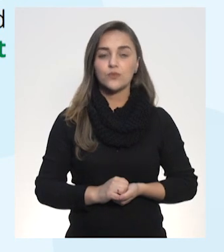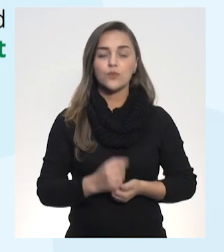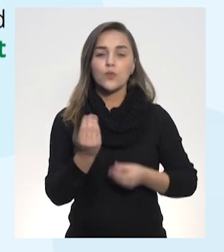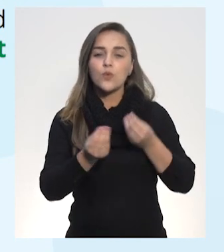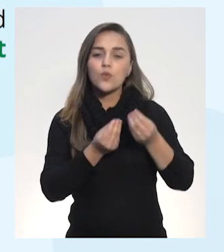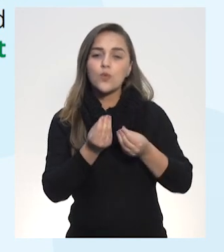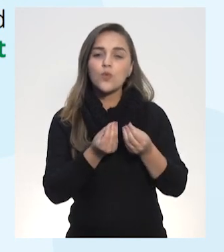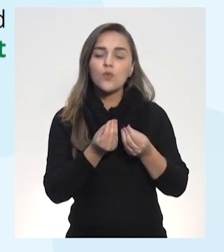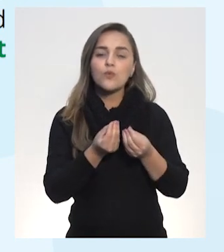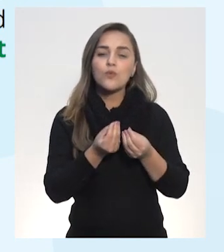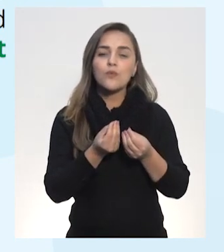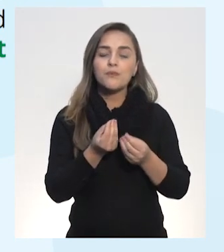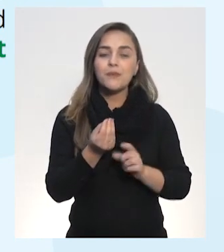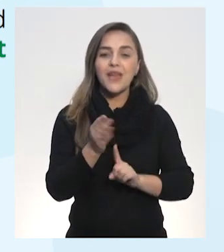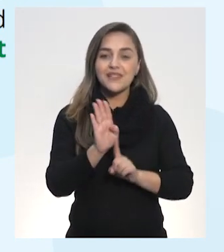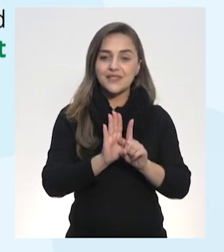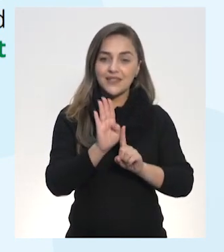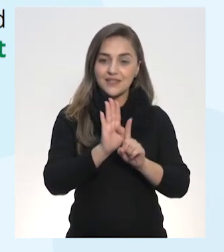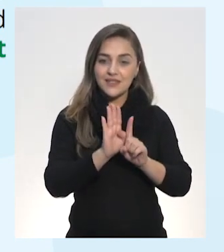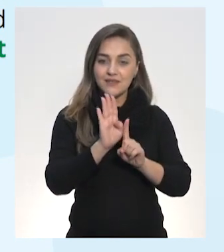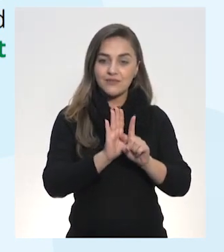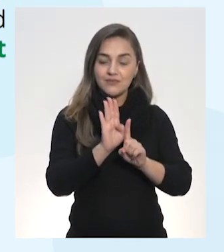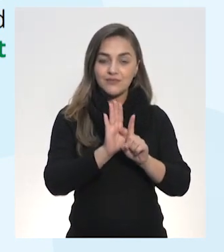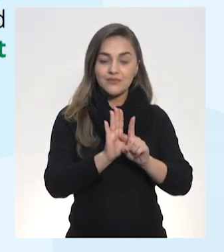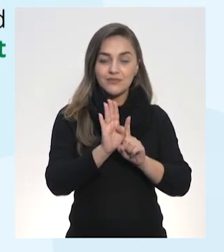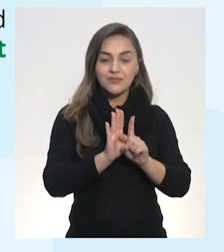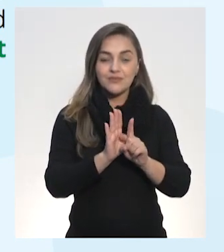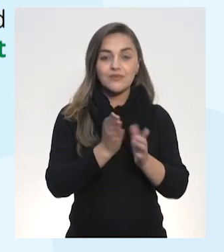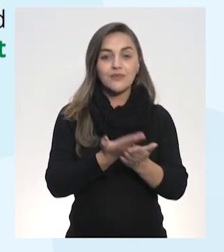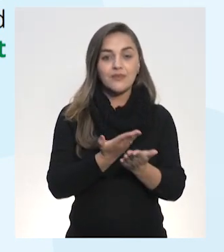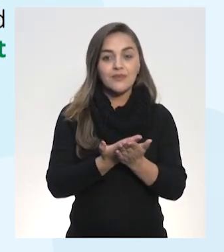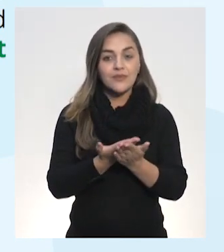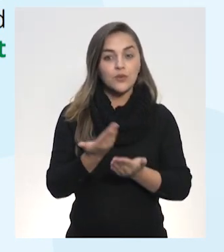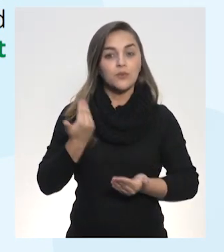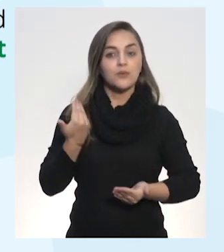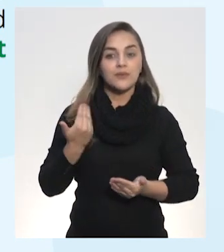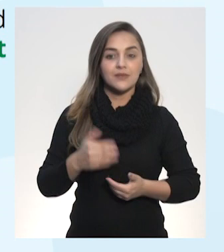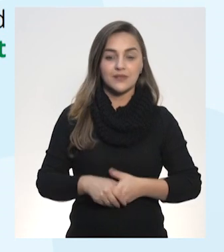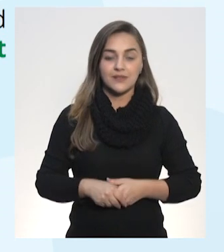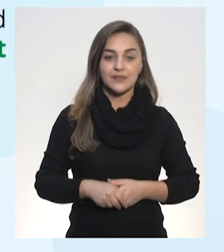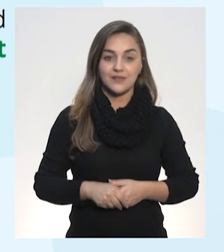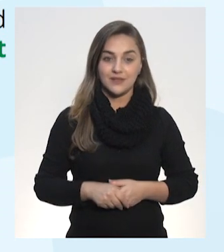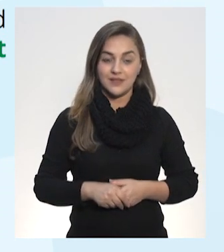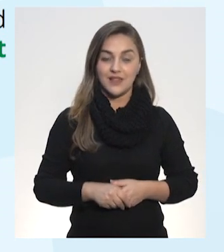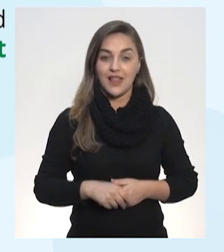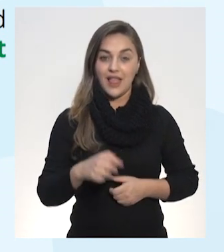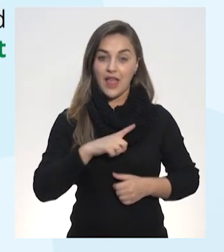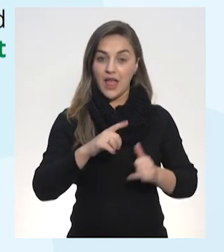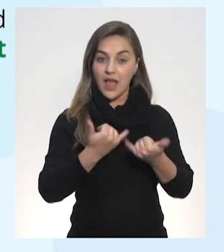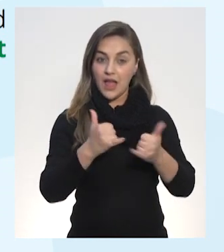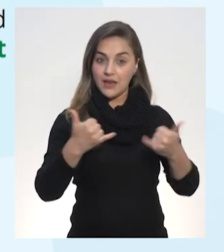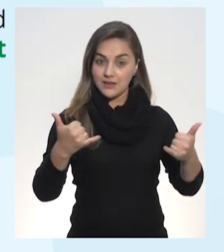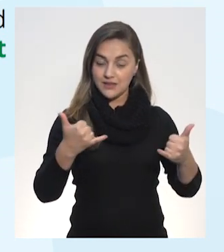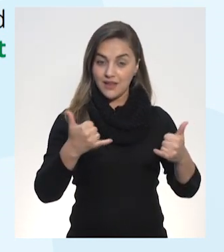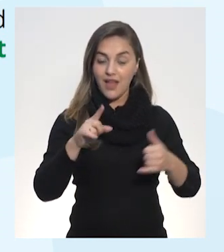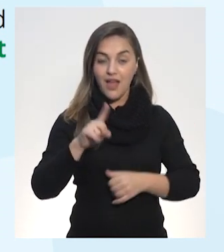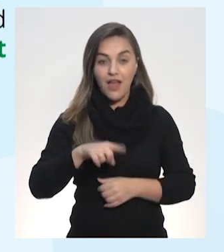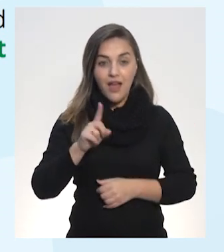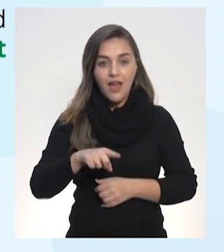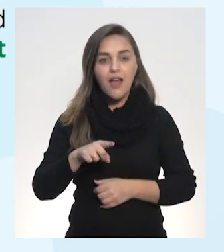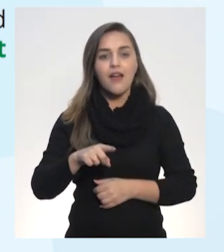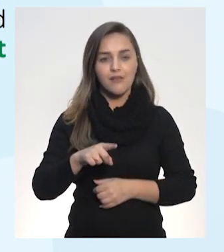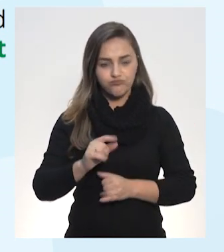ser bimester também, né? Electricity is a secondary source of energy a eletricidade é uma fonte de